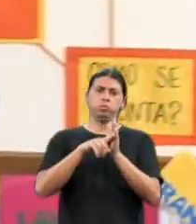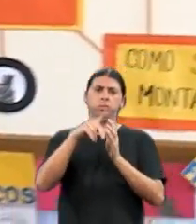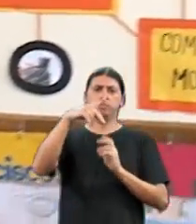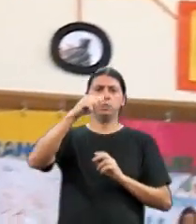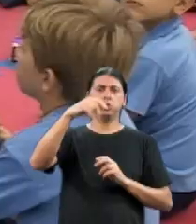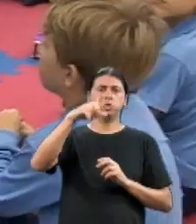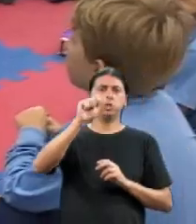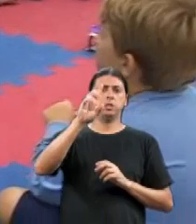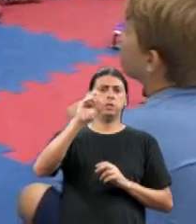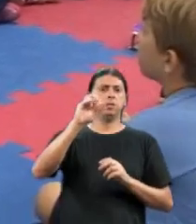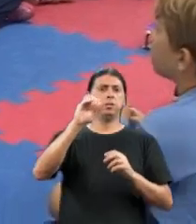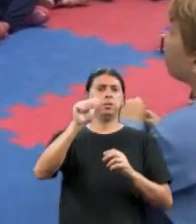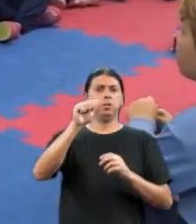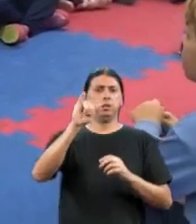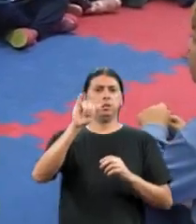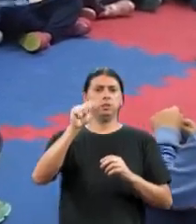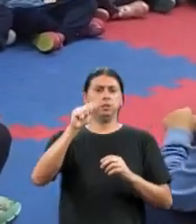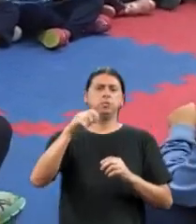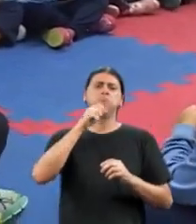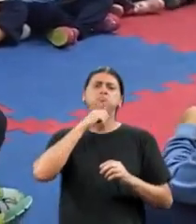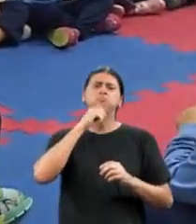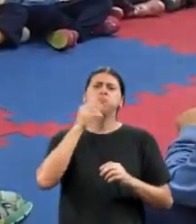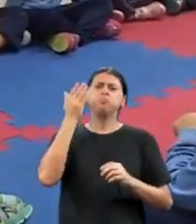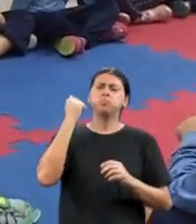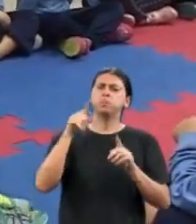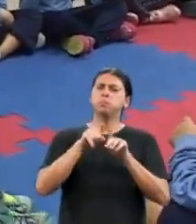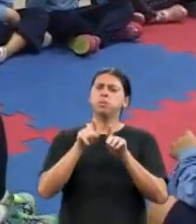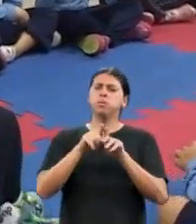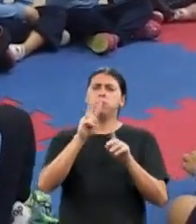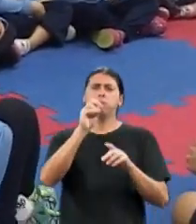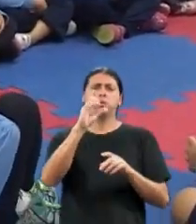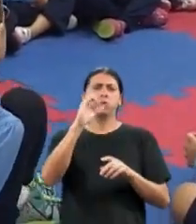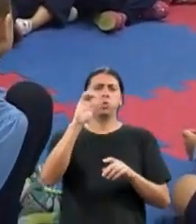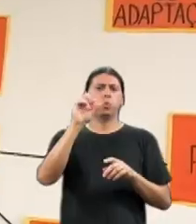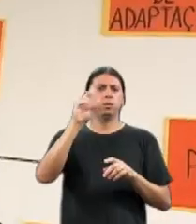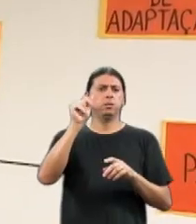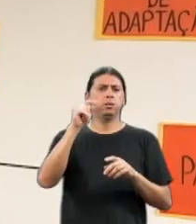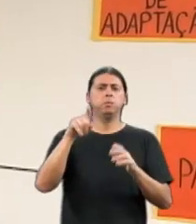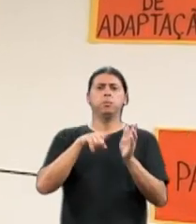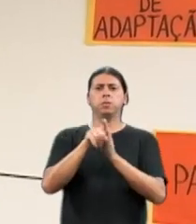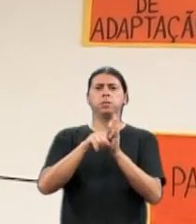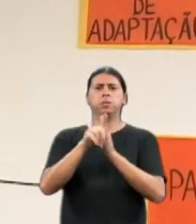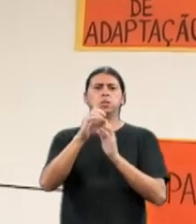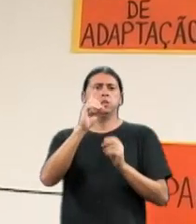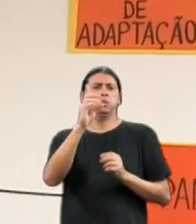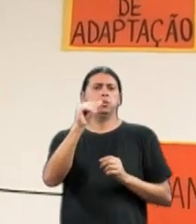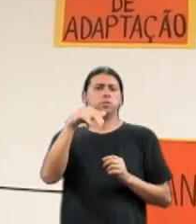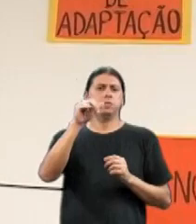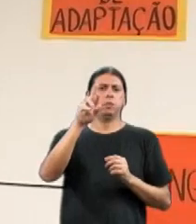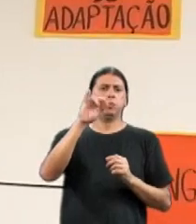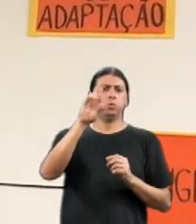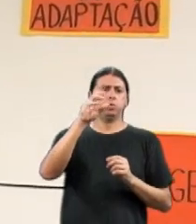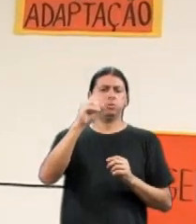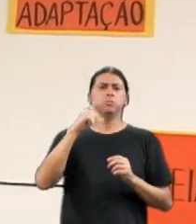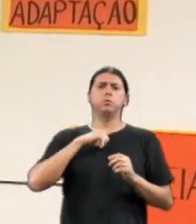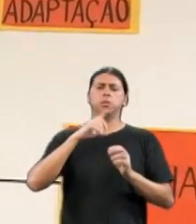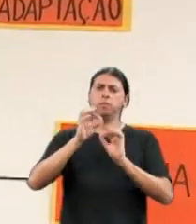e os vulcões, os pequenos começaram a perguntar sobre os dinossauros. Então, surgiu a ideia de montar